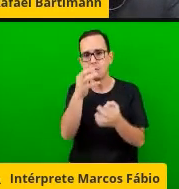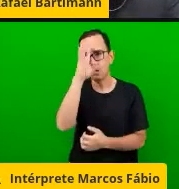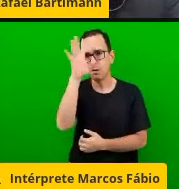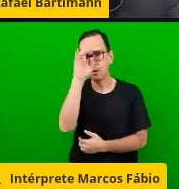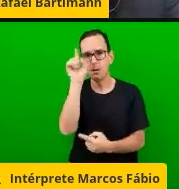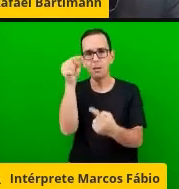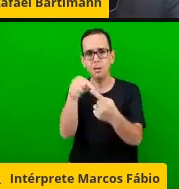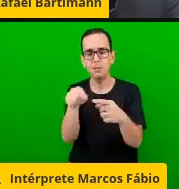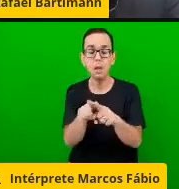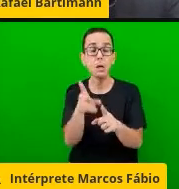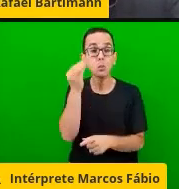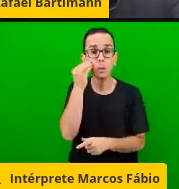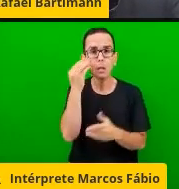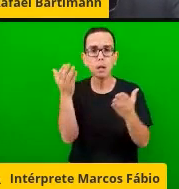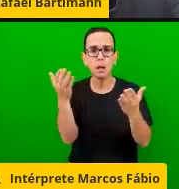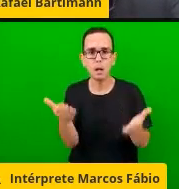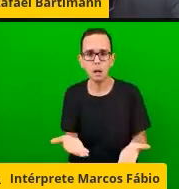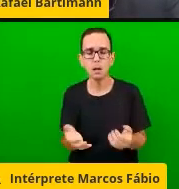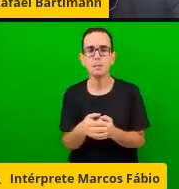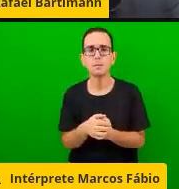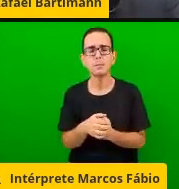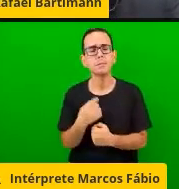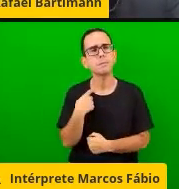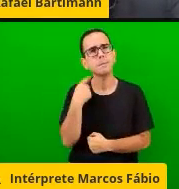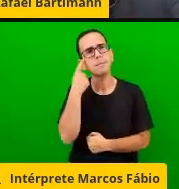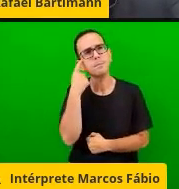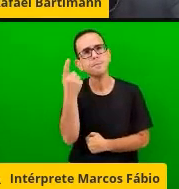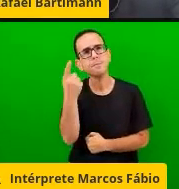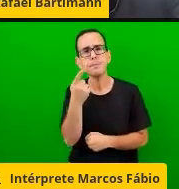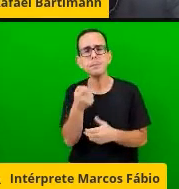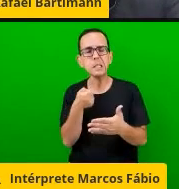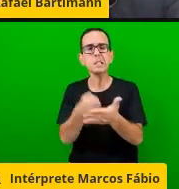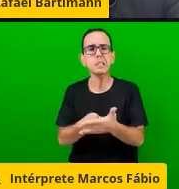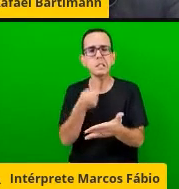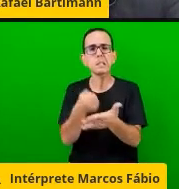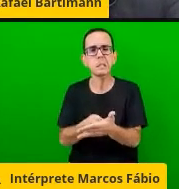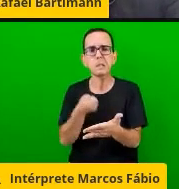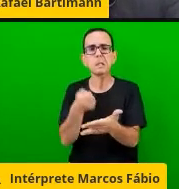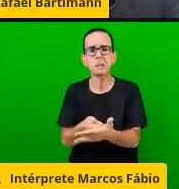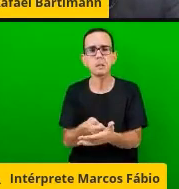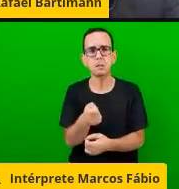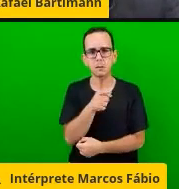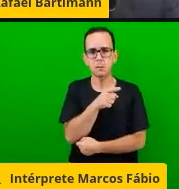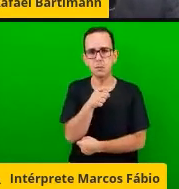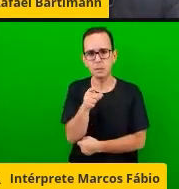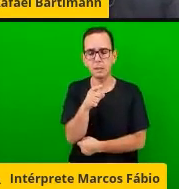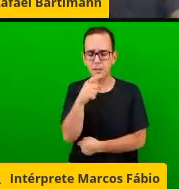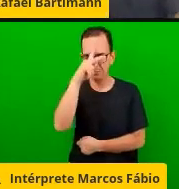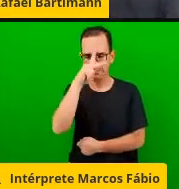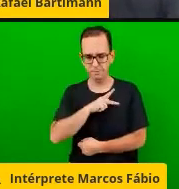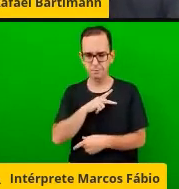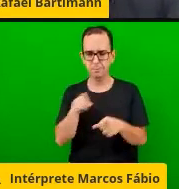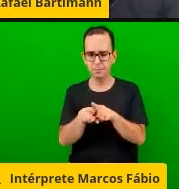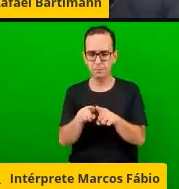eu estou tentando agora, na verdade, levantar algumas provocações, algumas inquietações, que são minhas também, em particular,